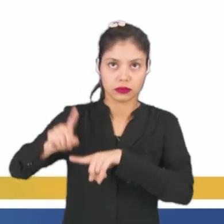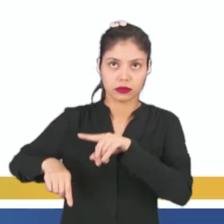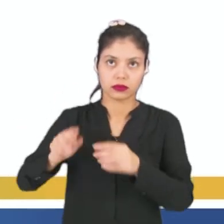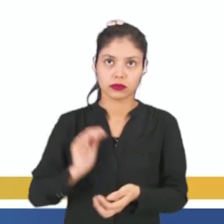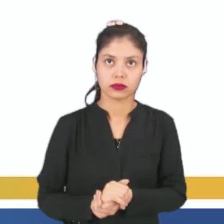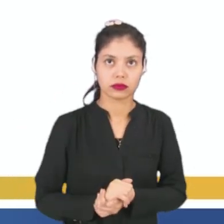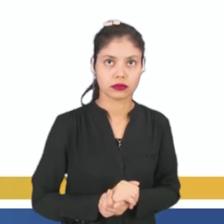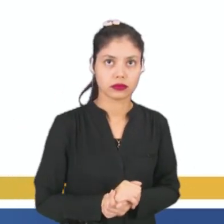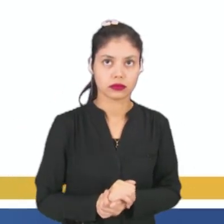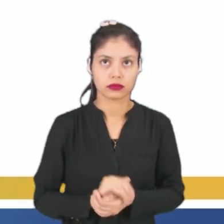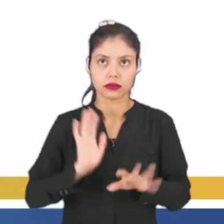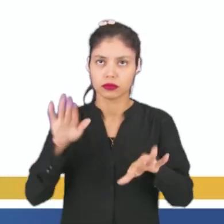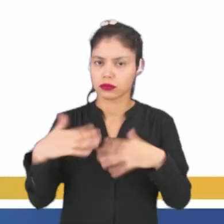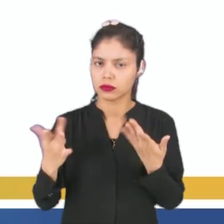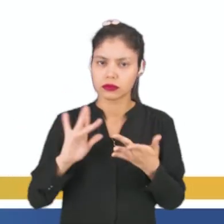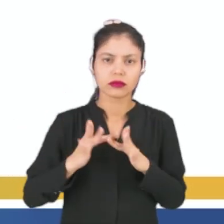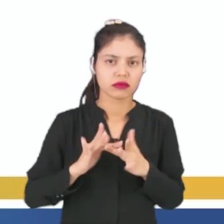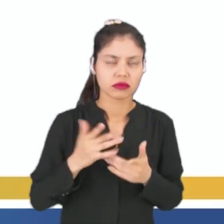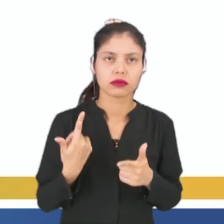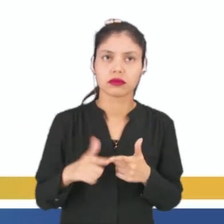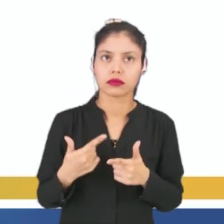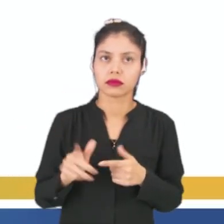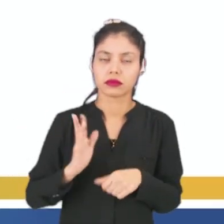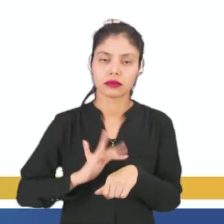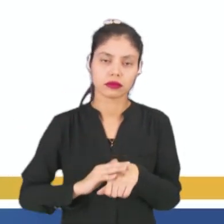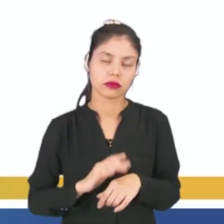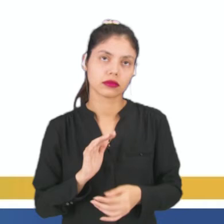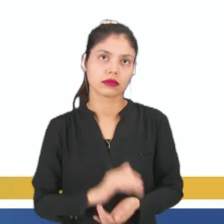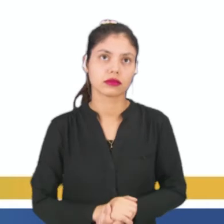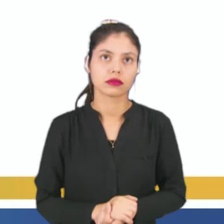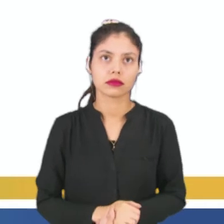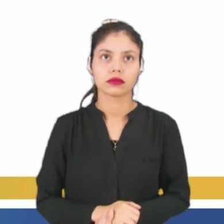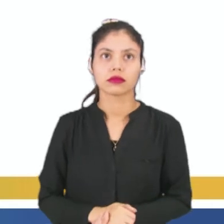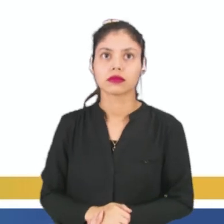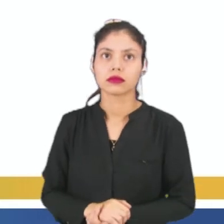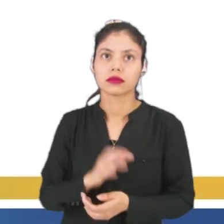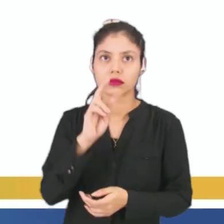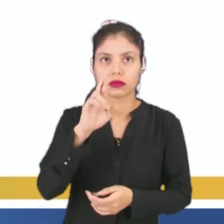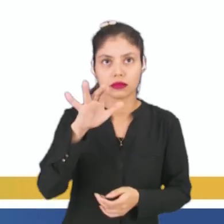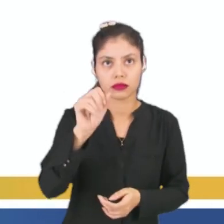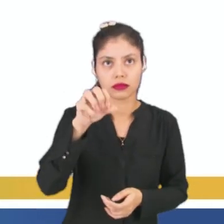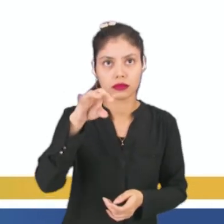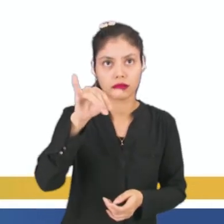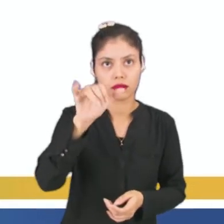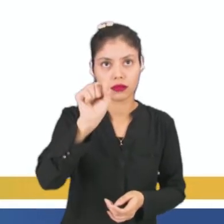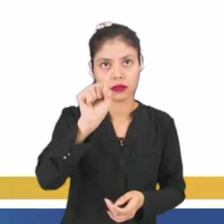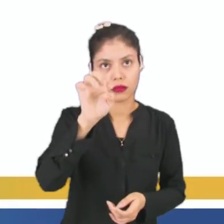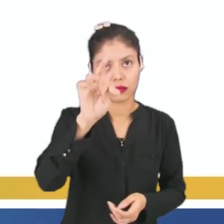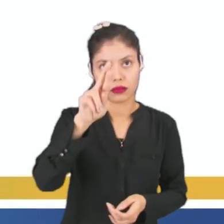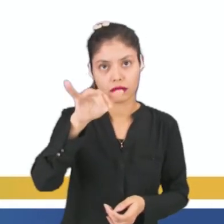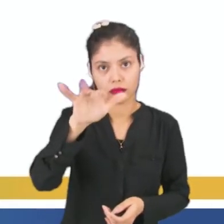as origens das matérias que causam os contágios, e prevalece a teoria